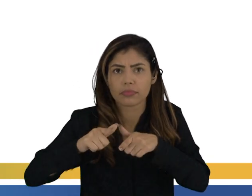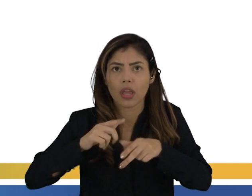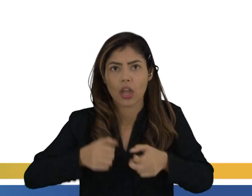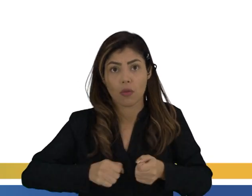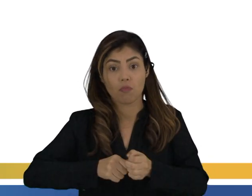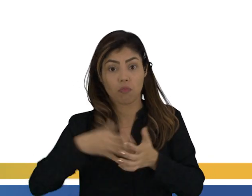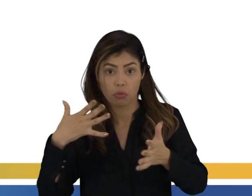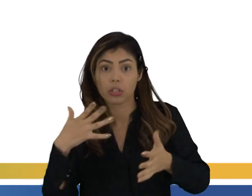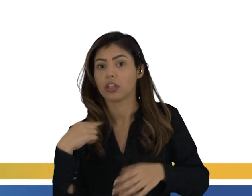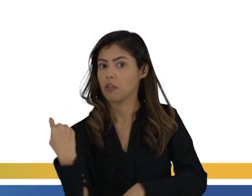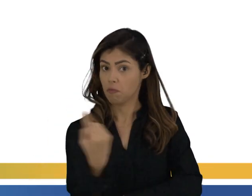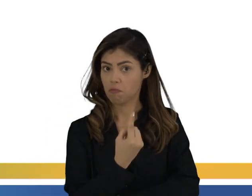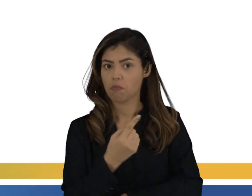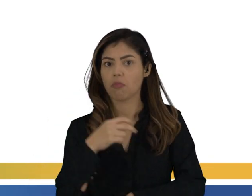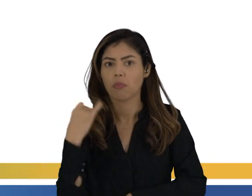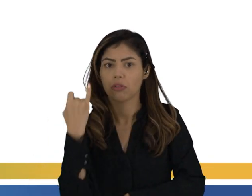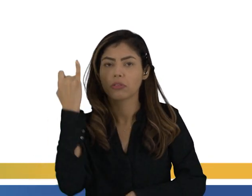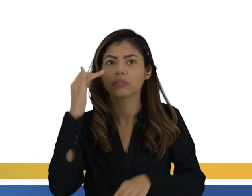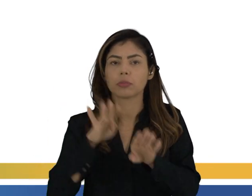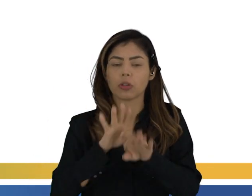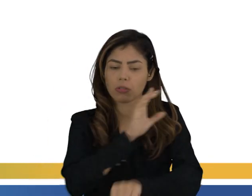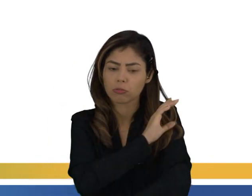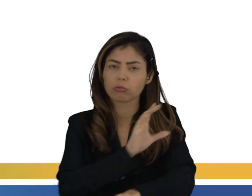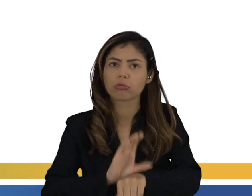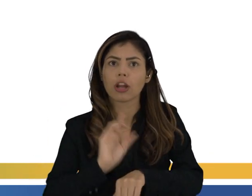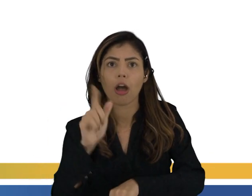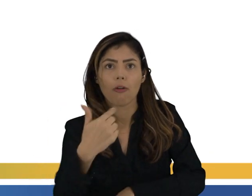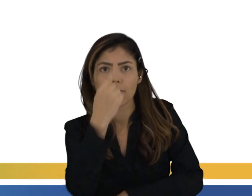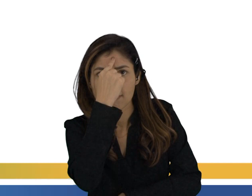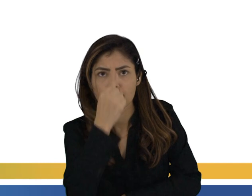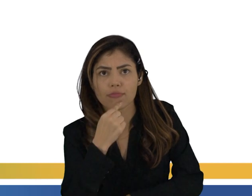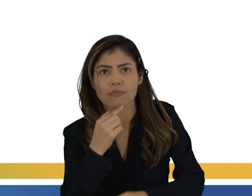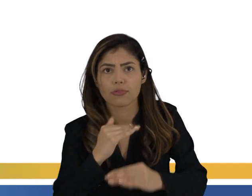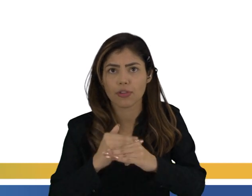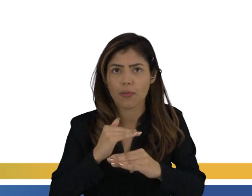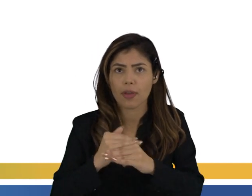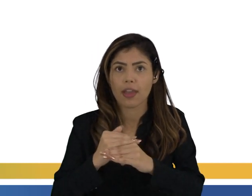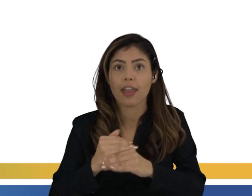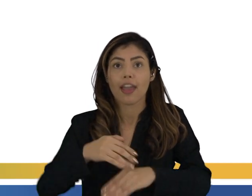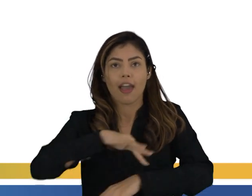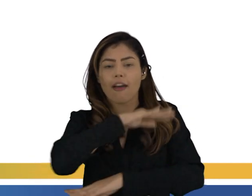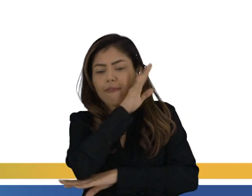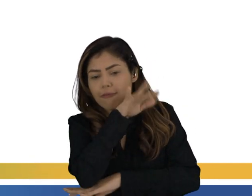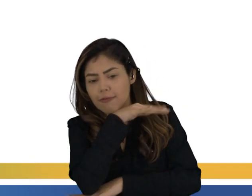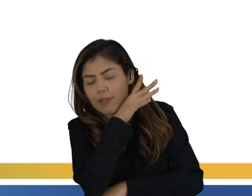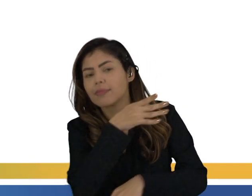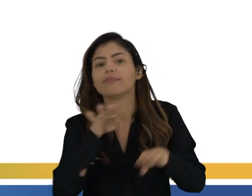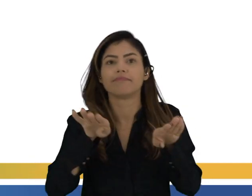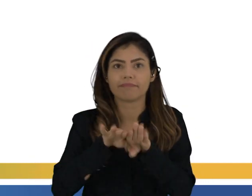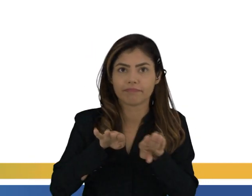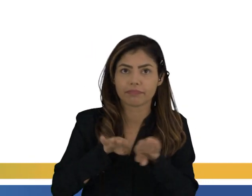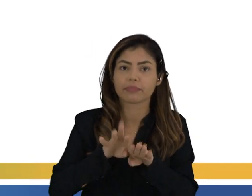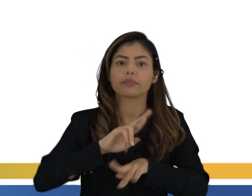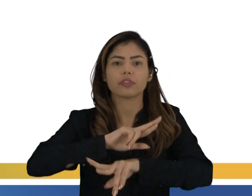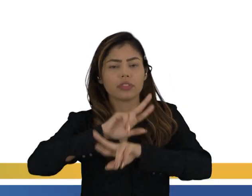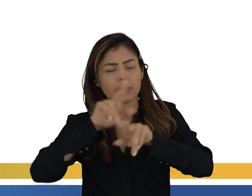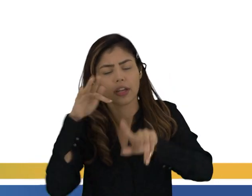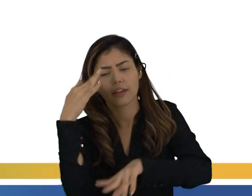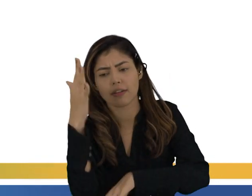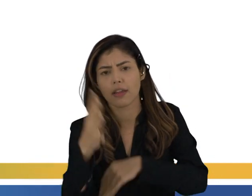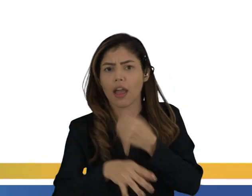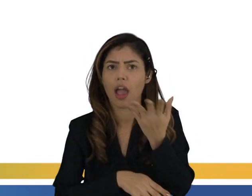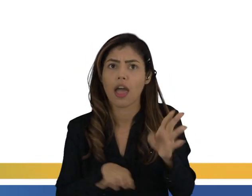muito importante para a nossa cultura. Nessa outra nós também temos a presença da flora, da fauna. Então esse artista